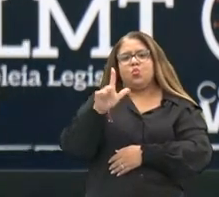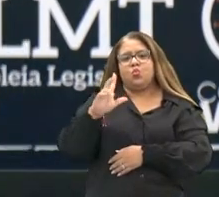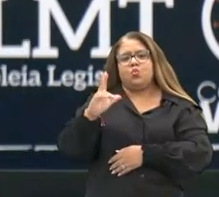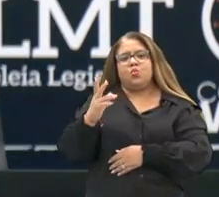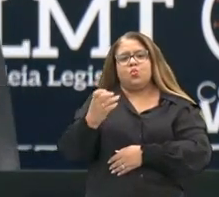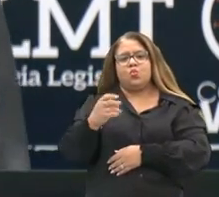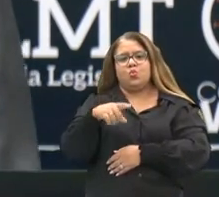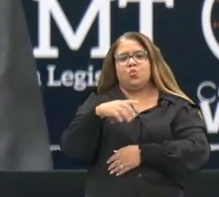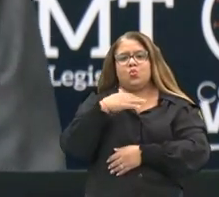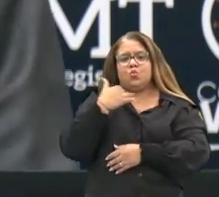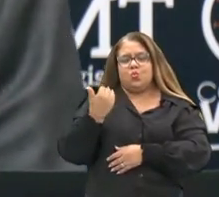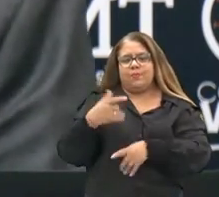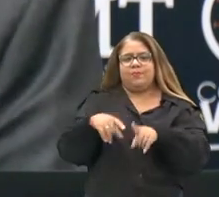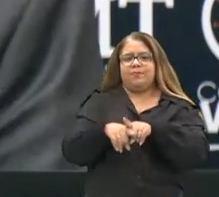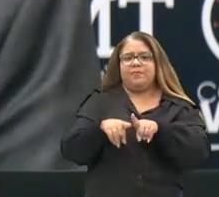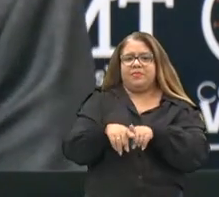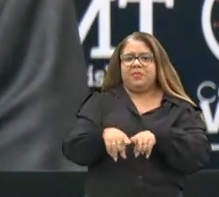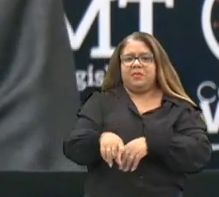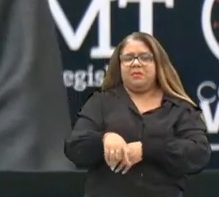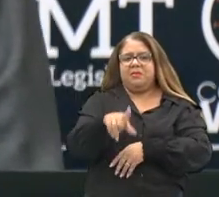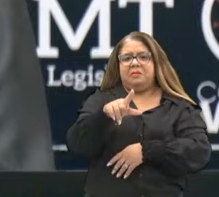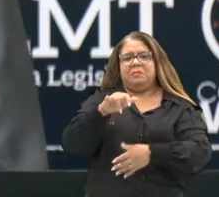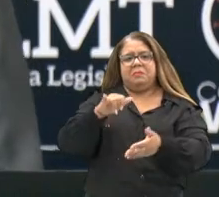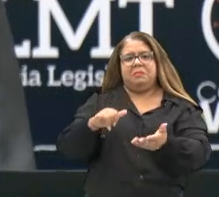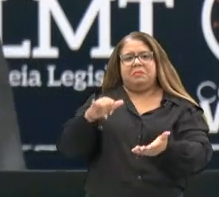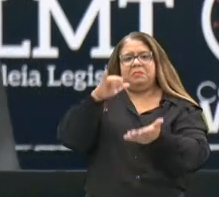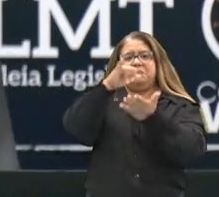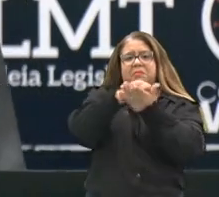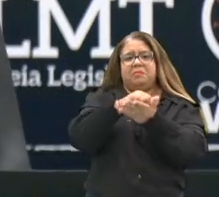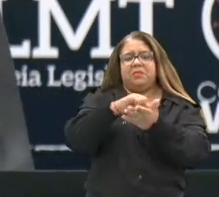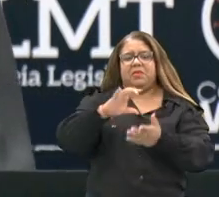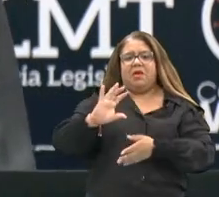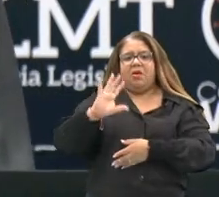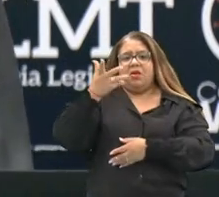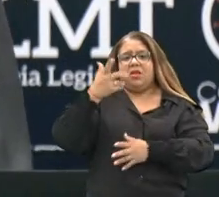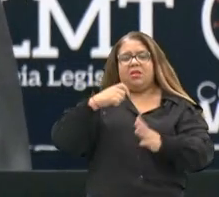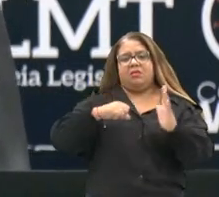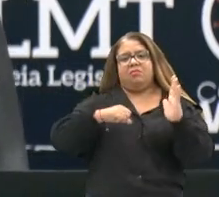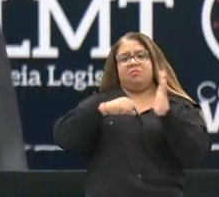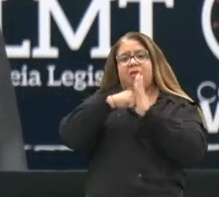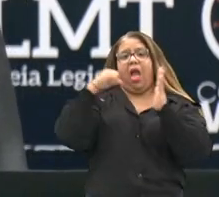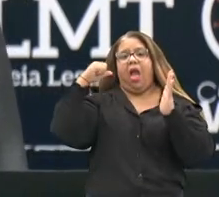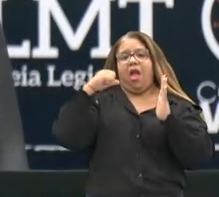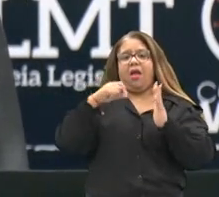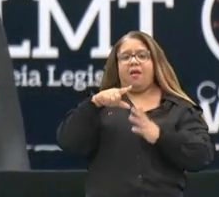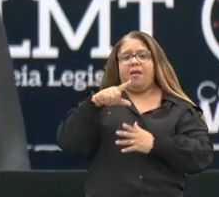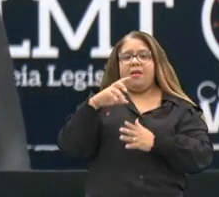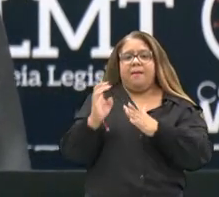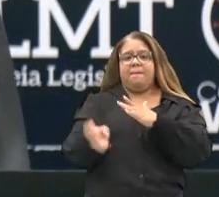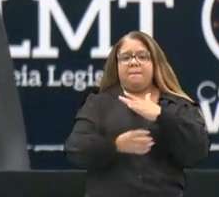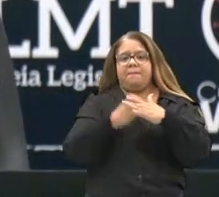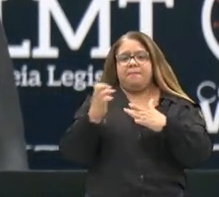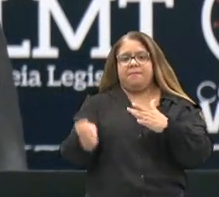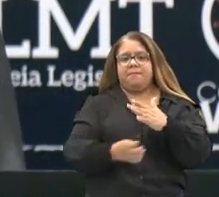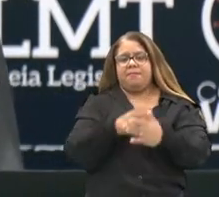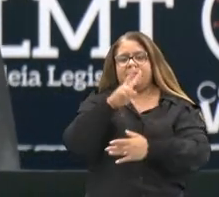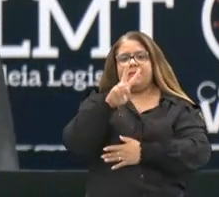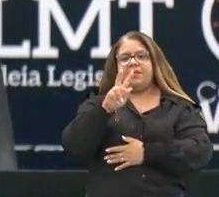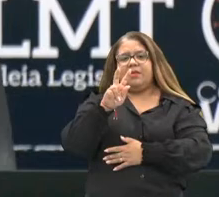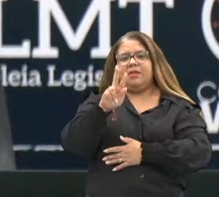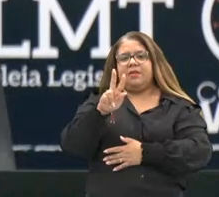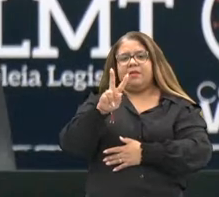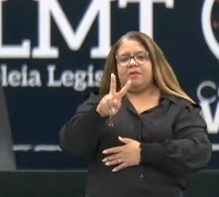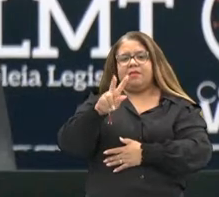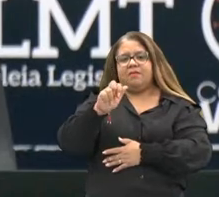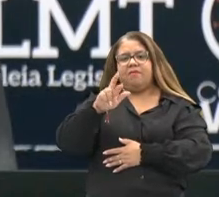E um dos mais dramáticos acidentes aéreos da então empresa de aviação América do